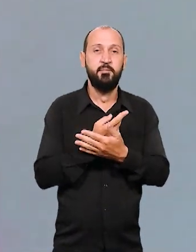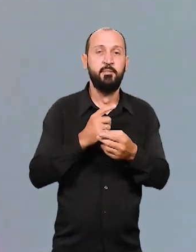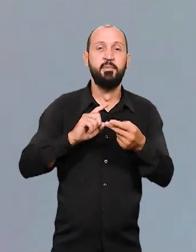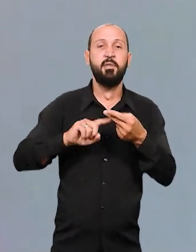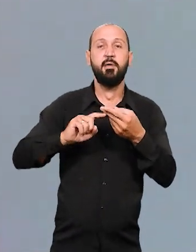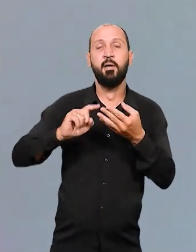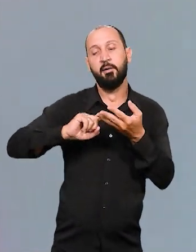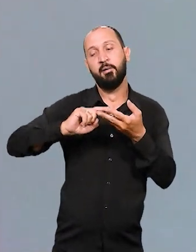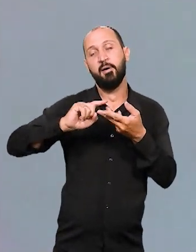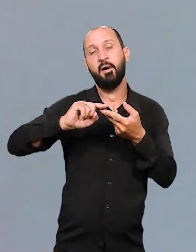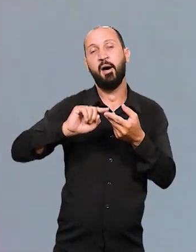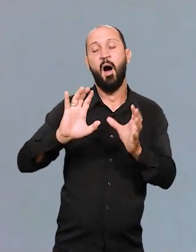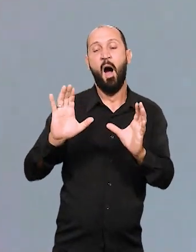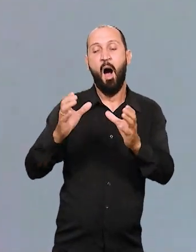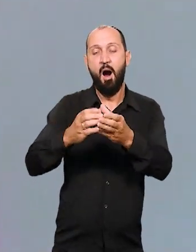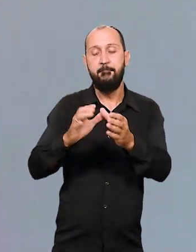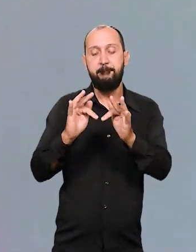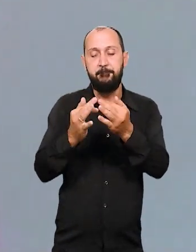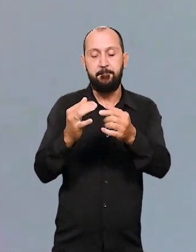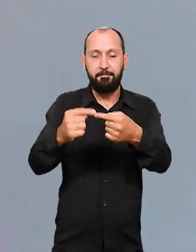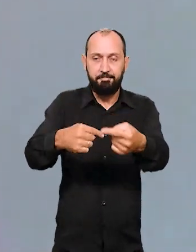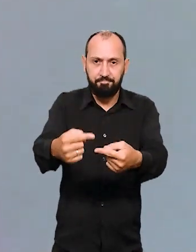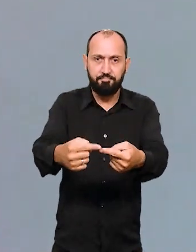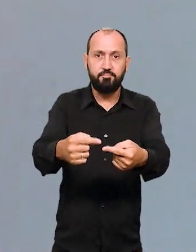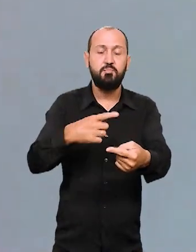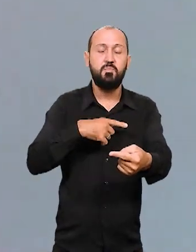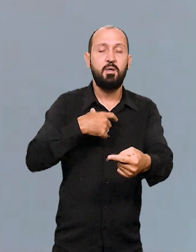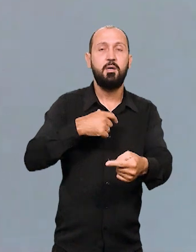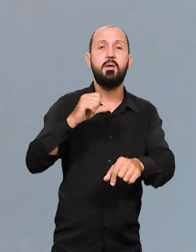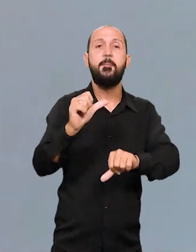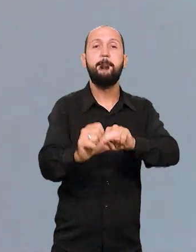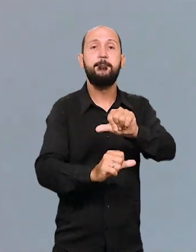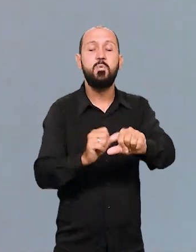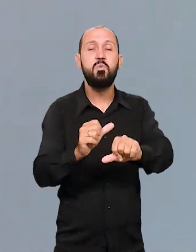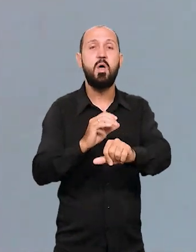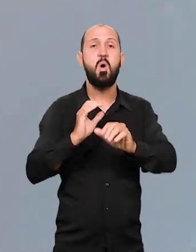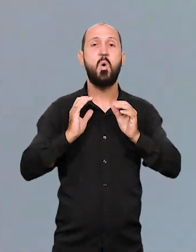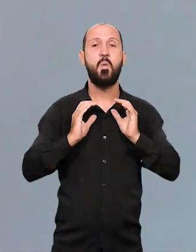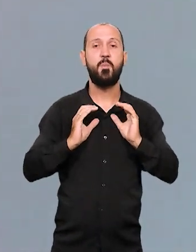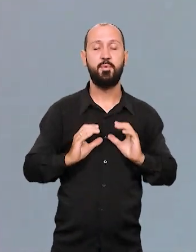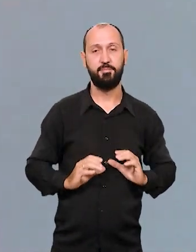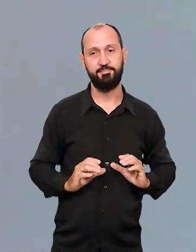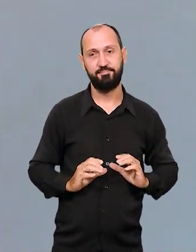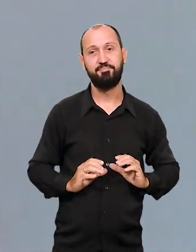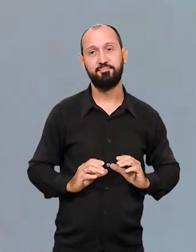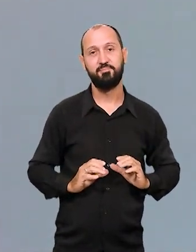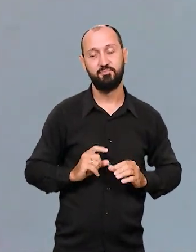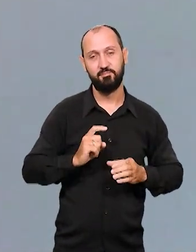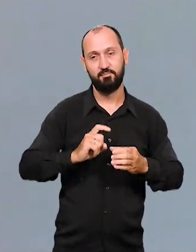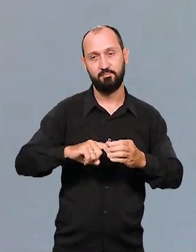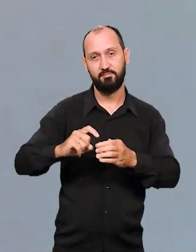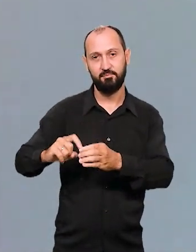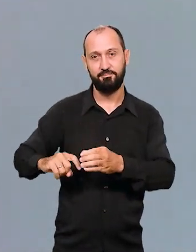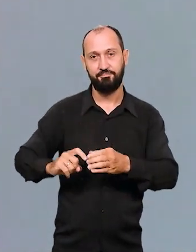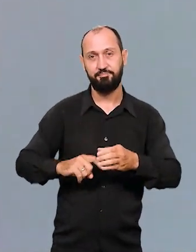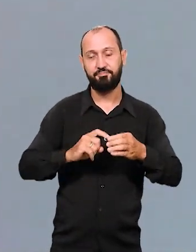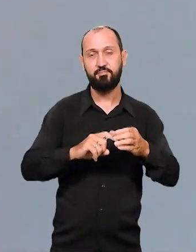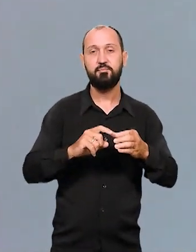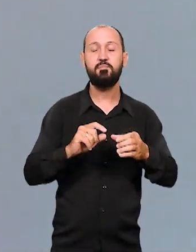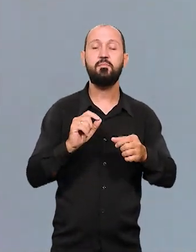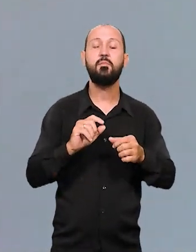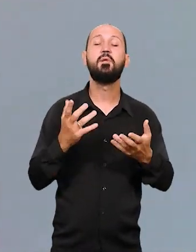ocorre porque as novas gerações têm mudado o seu comportamento